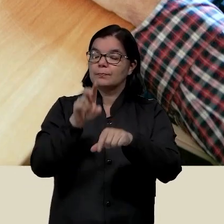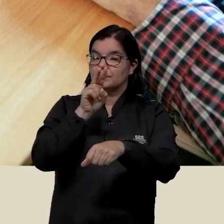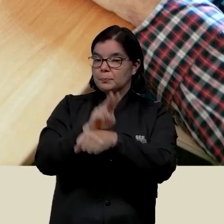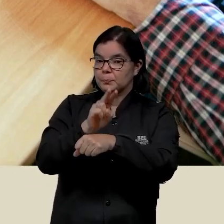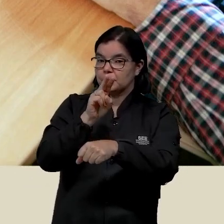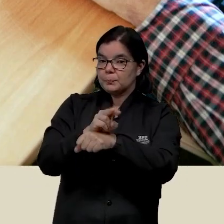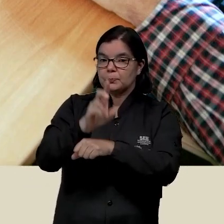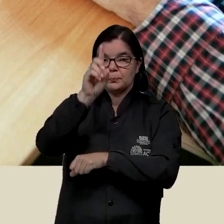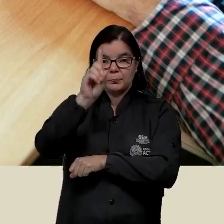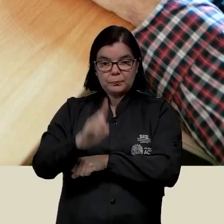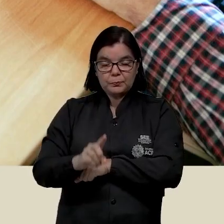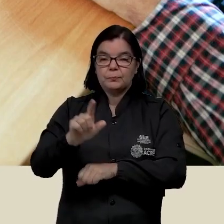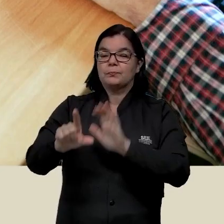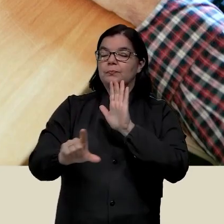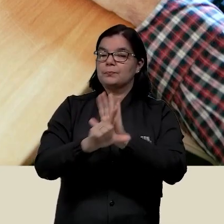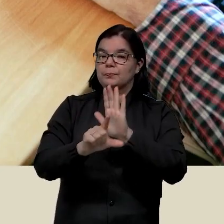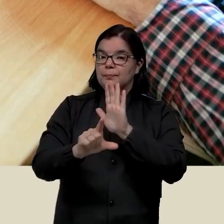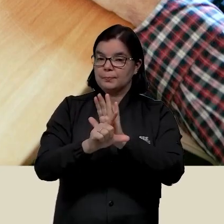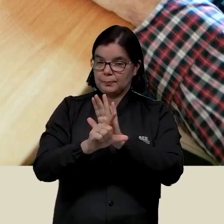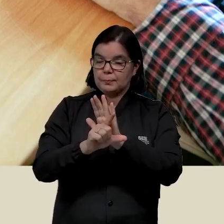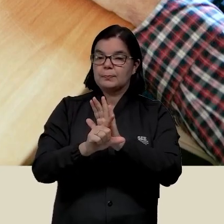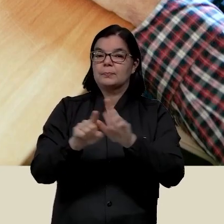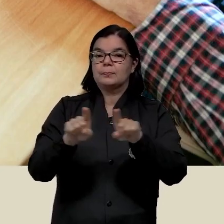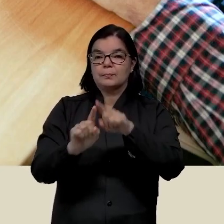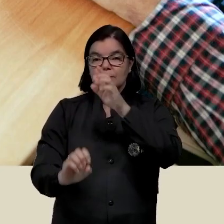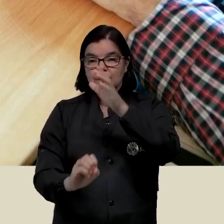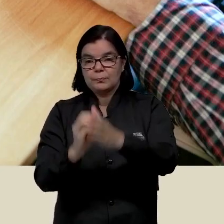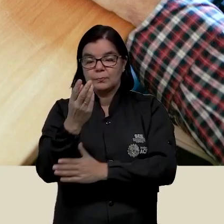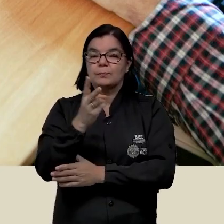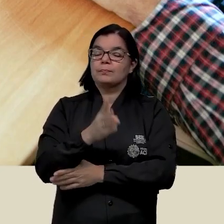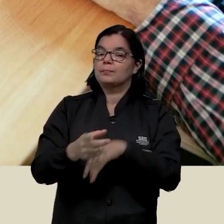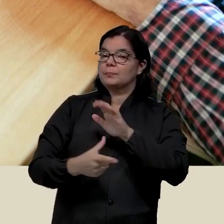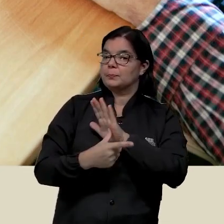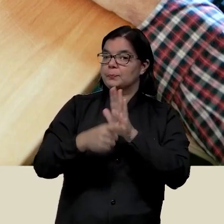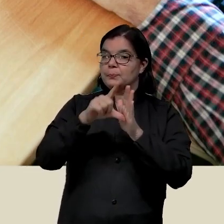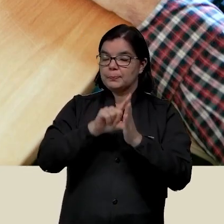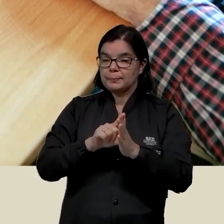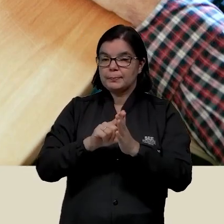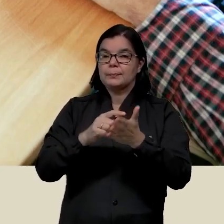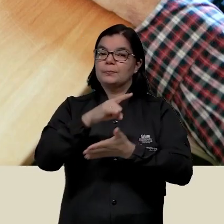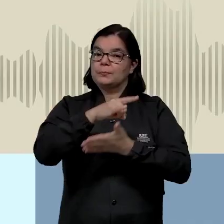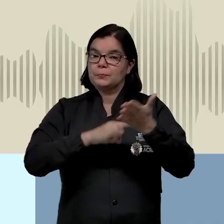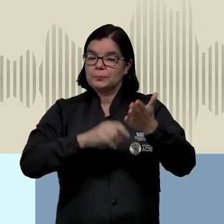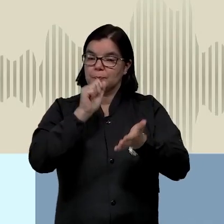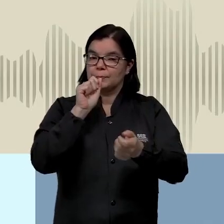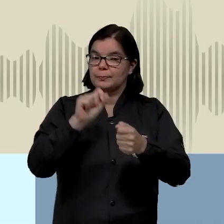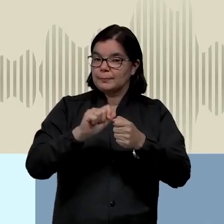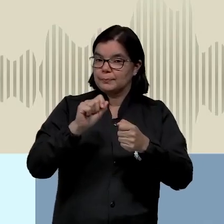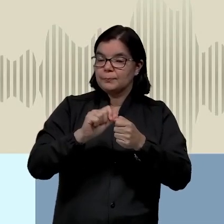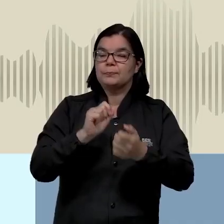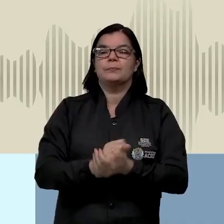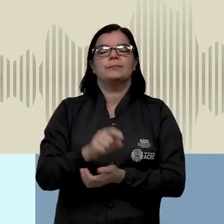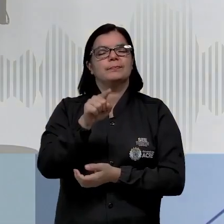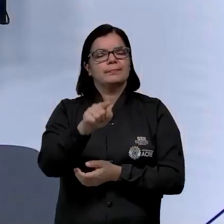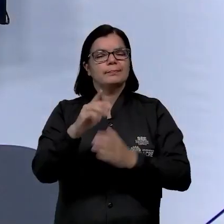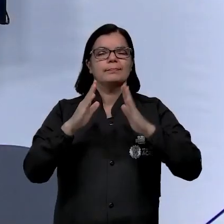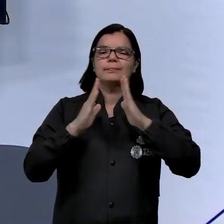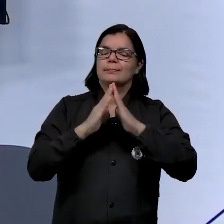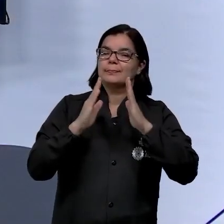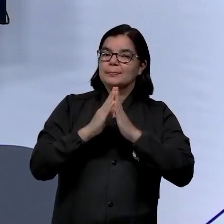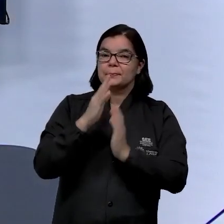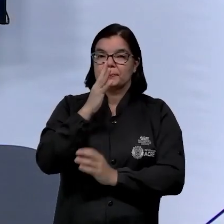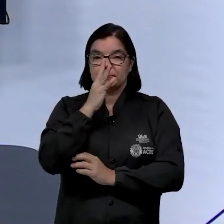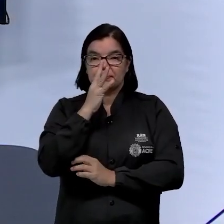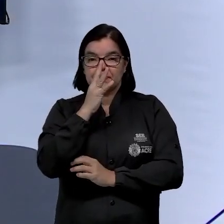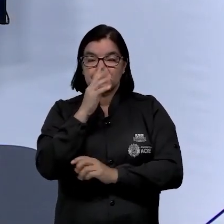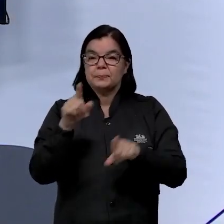protegida pela Lei de Direitos Autorais, assim que criada, mesmo antes de ser registrada. Você que está em casa, nos